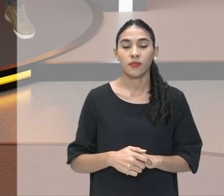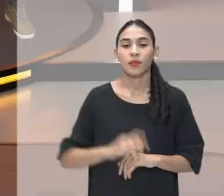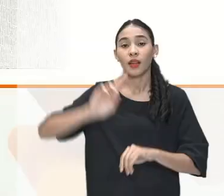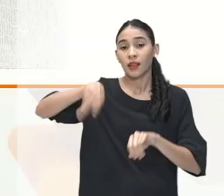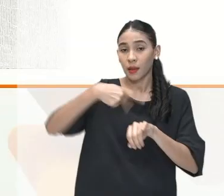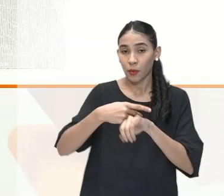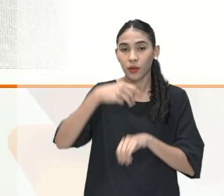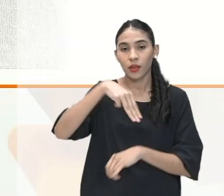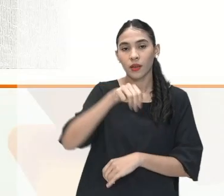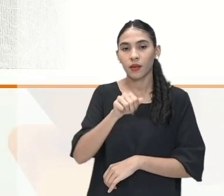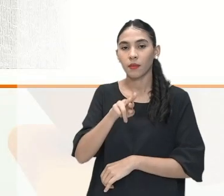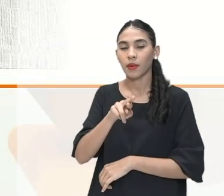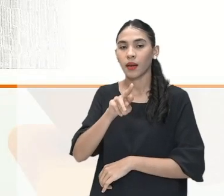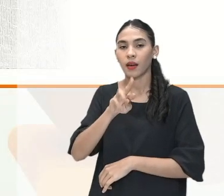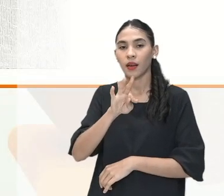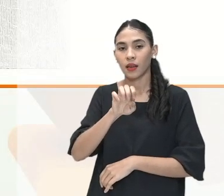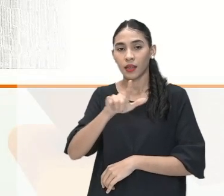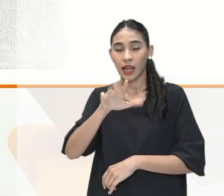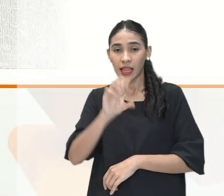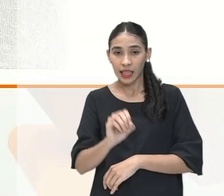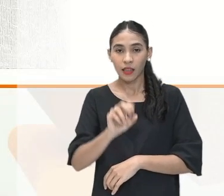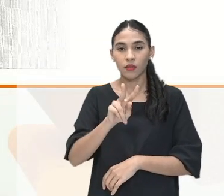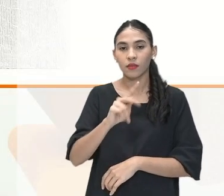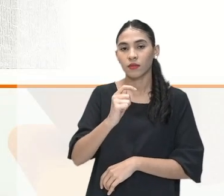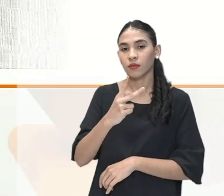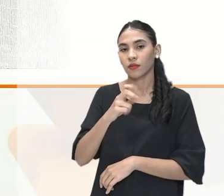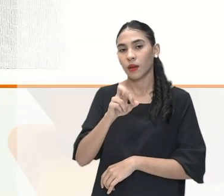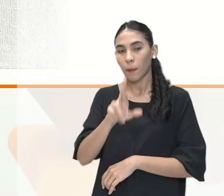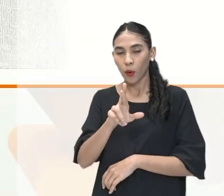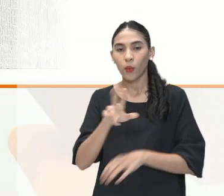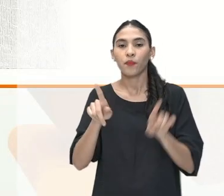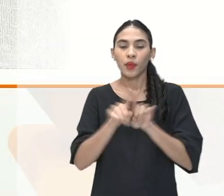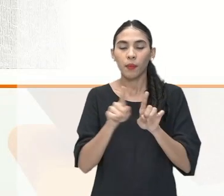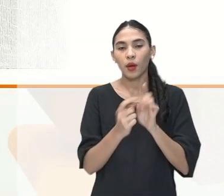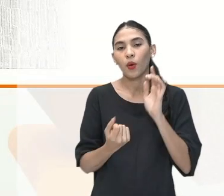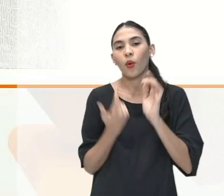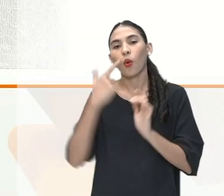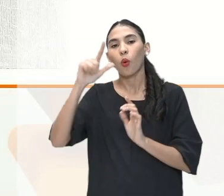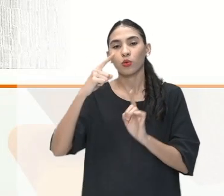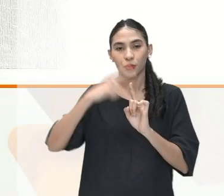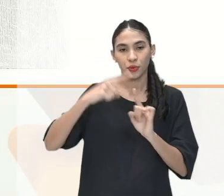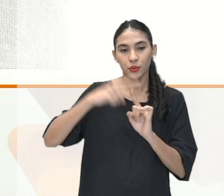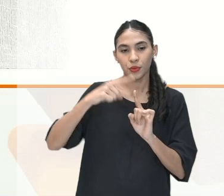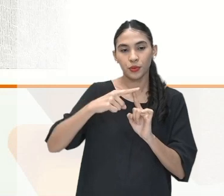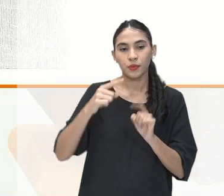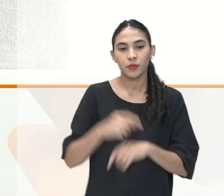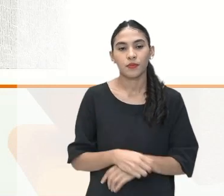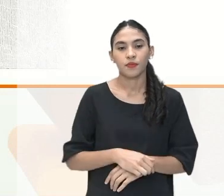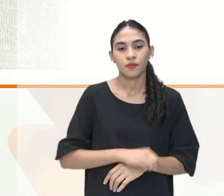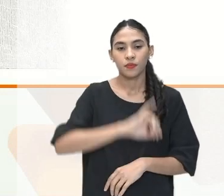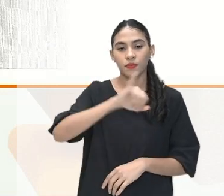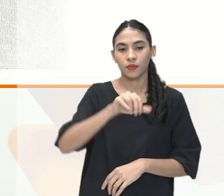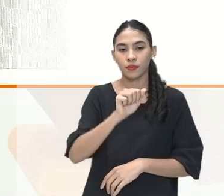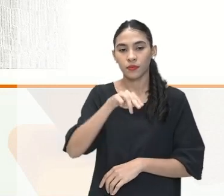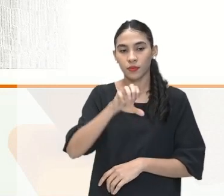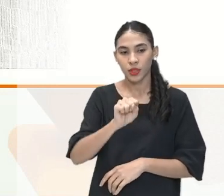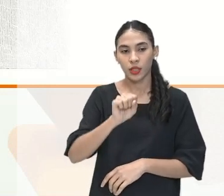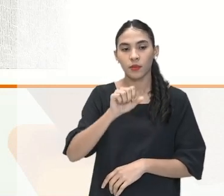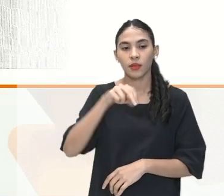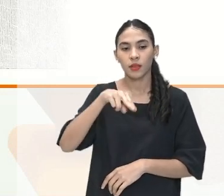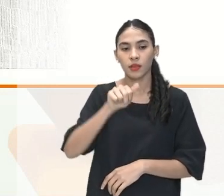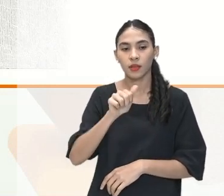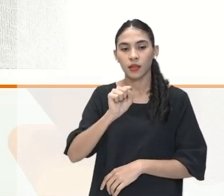Aí o martelo a vapor, uma outra invenção importante, invenção de James Naismith,